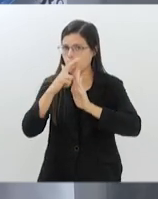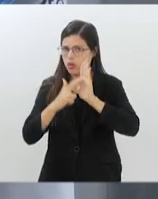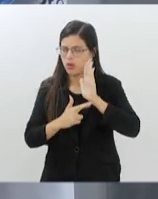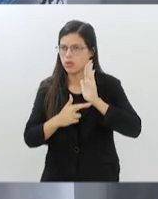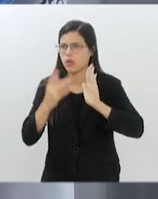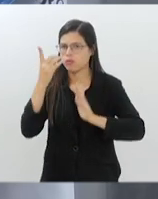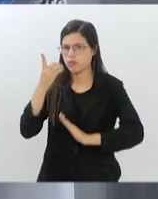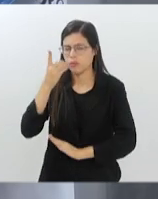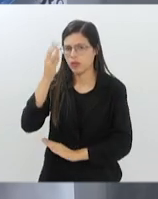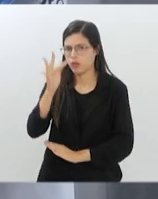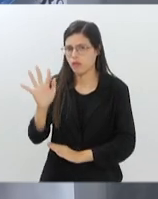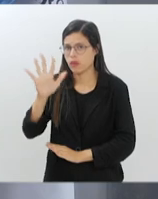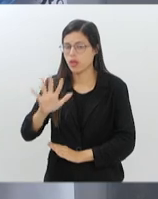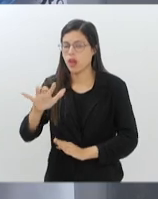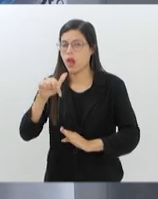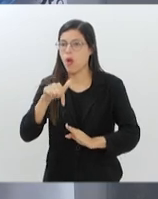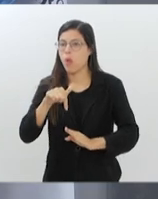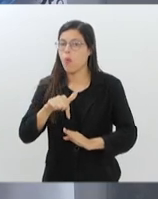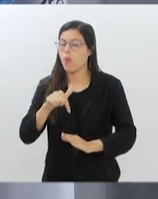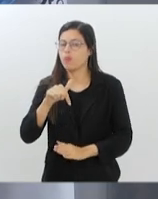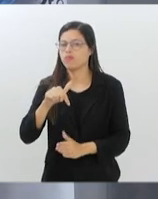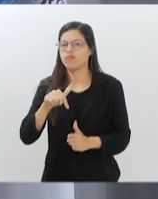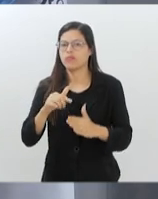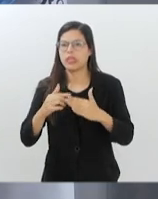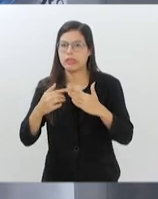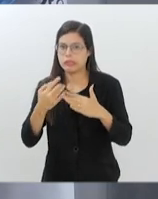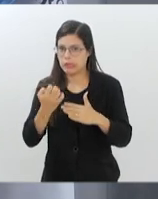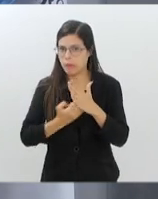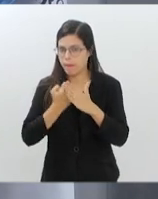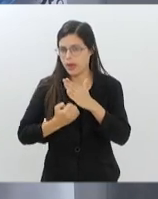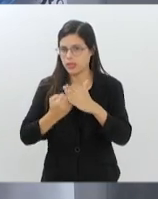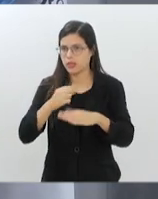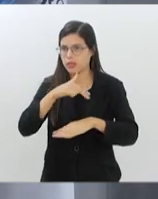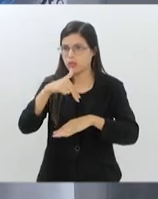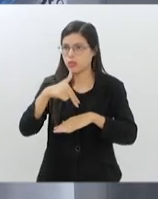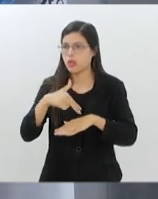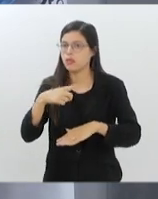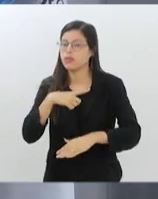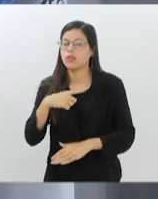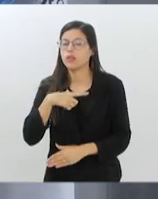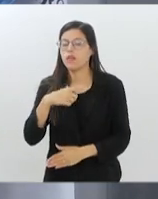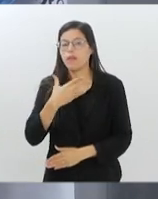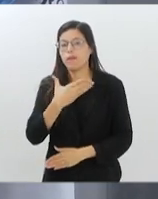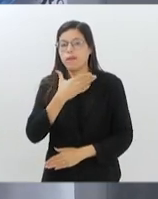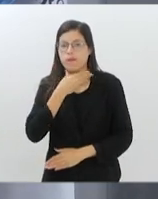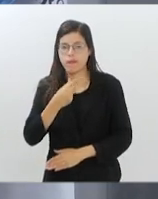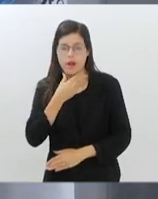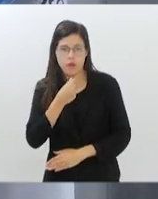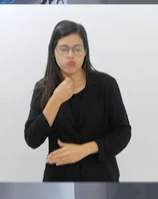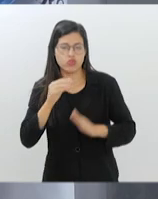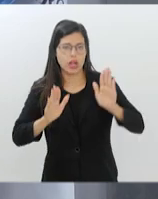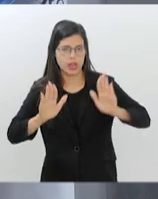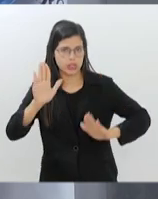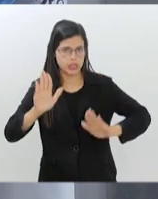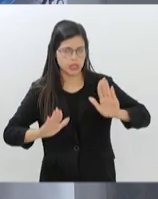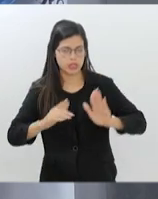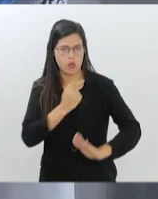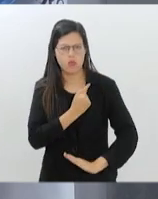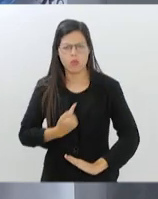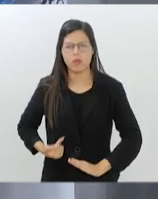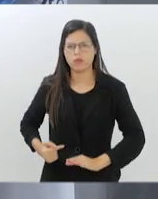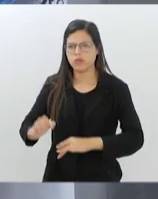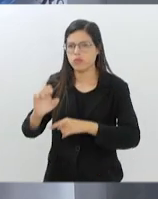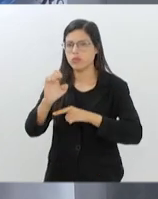nacional teve contrato suspenso pelo tribunal de contas da União por fraude em licitação o governo do estado tem